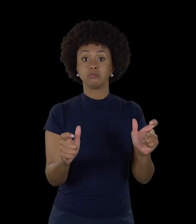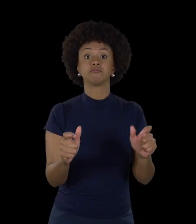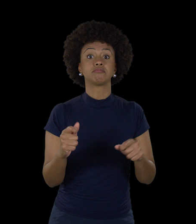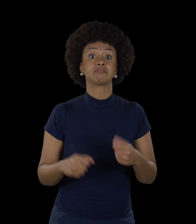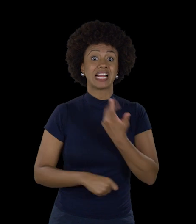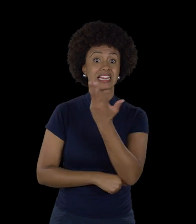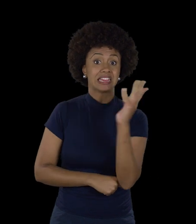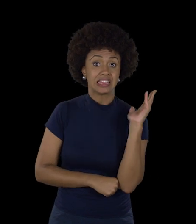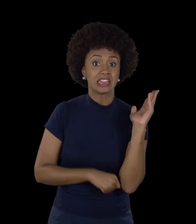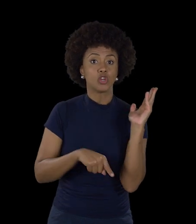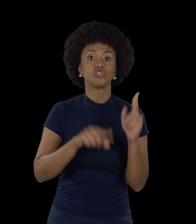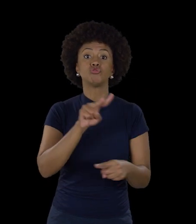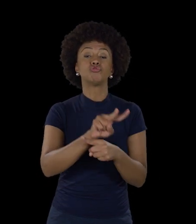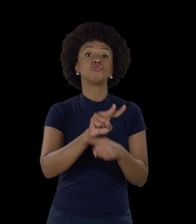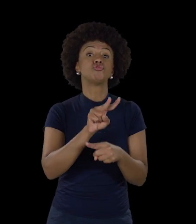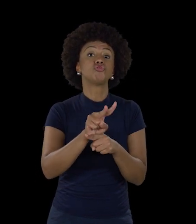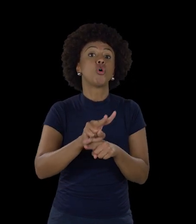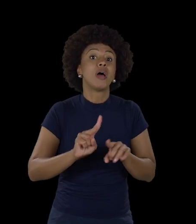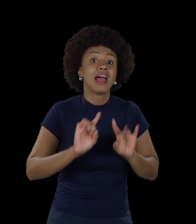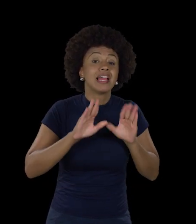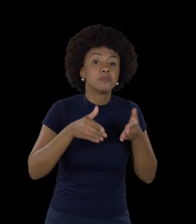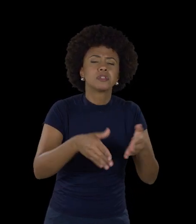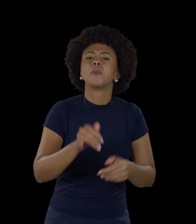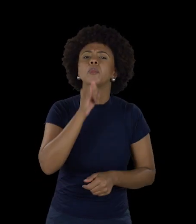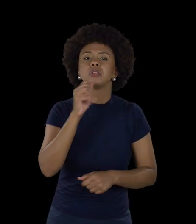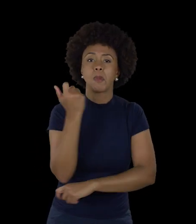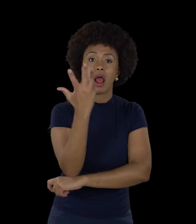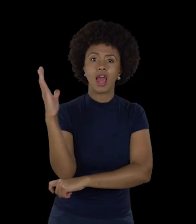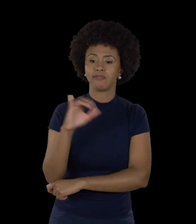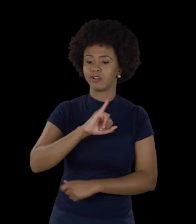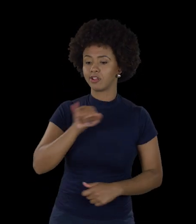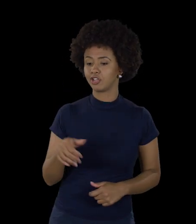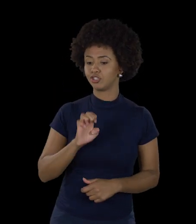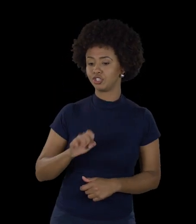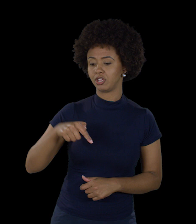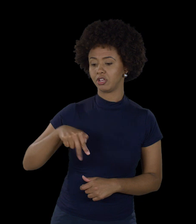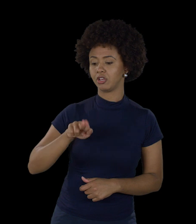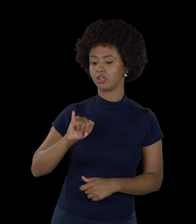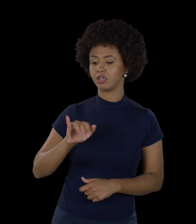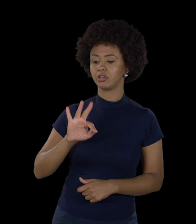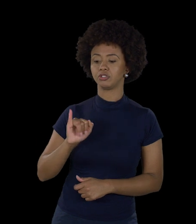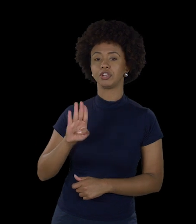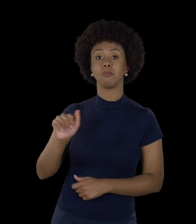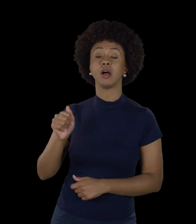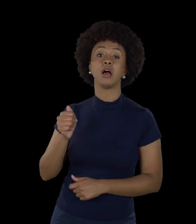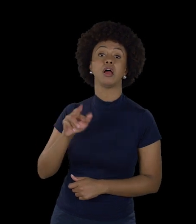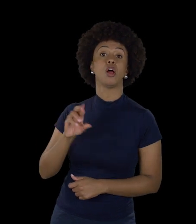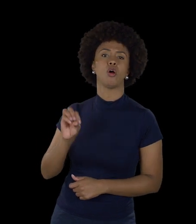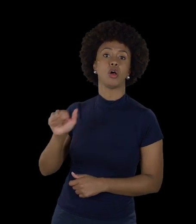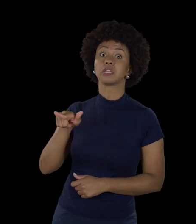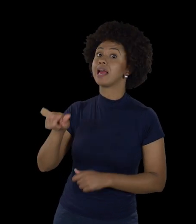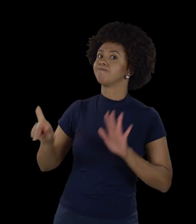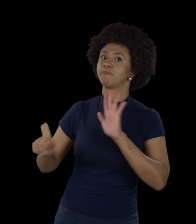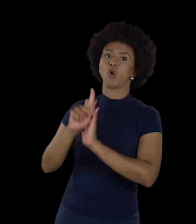proprietários protegem espécies raras de nossa flora, incluindo, por exemplo, o jequitibá rosa, uma árvore frondosa, símbolo do